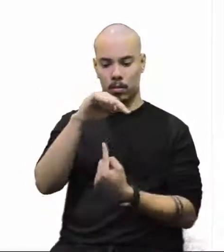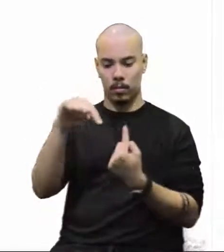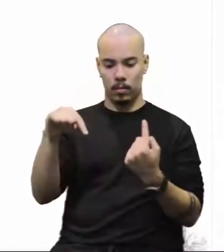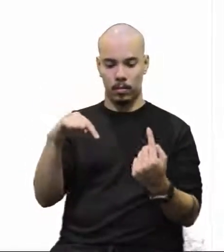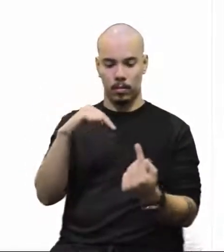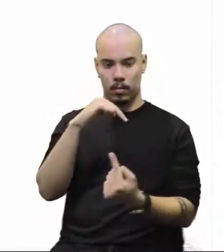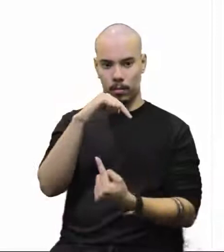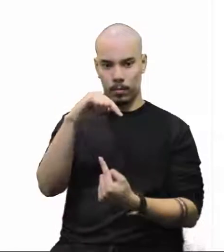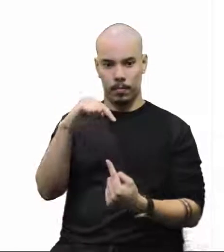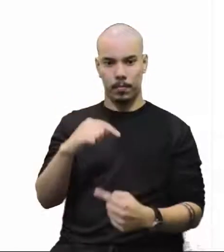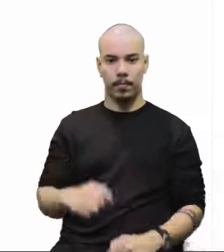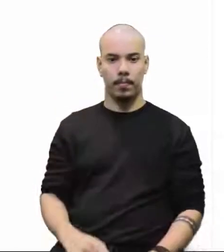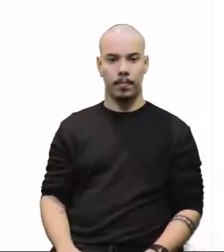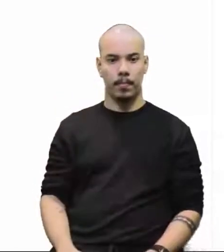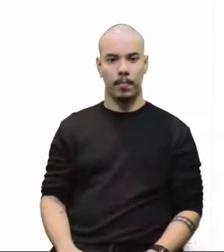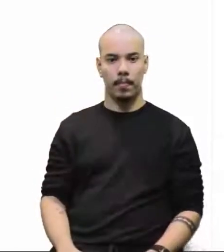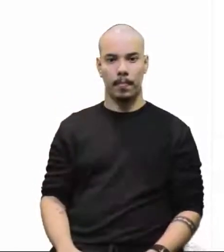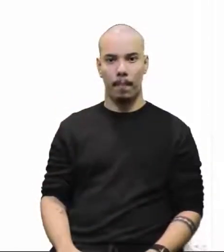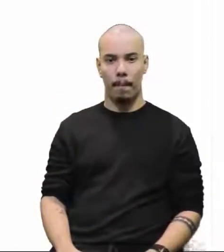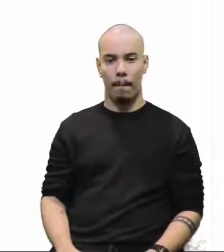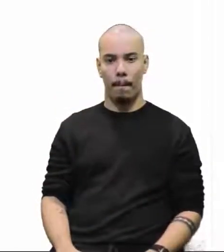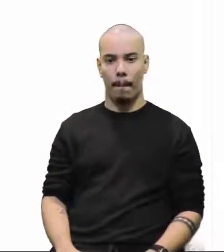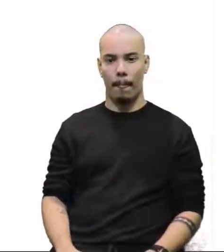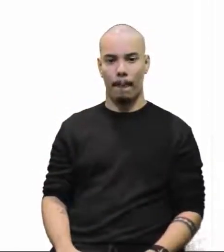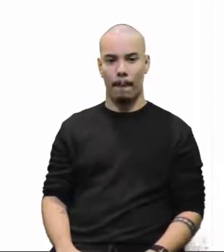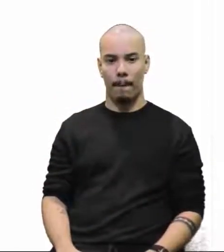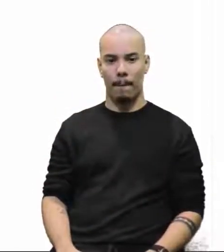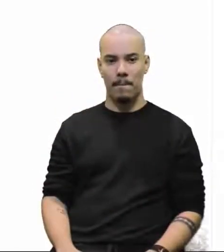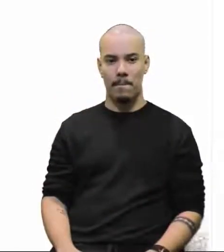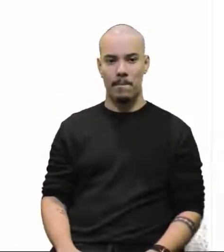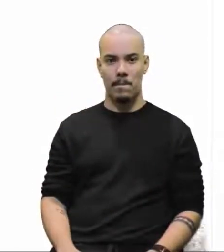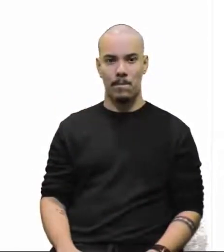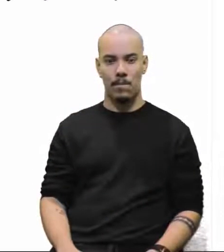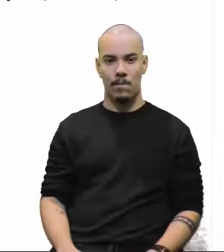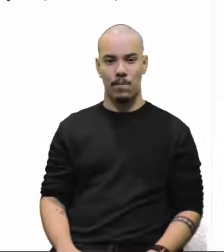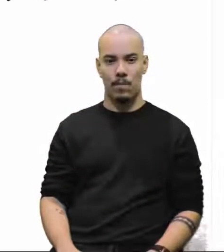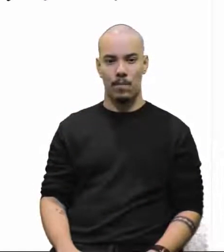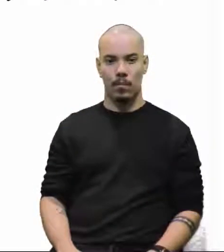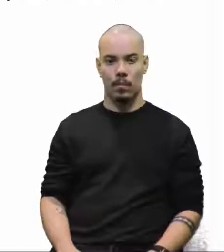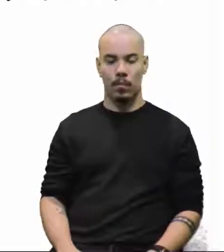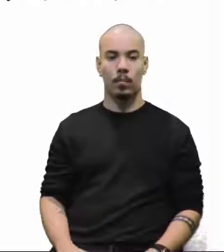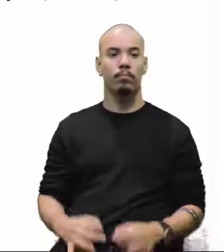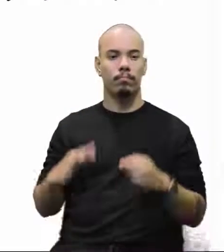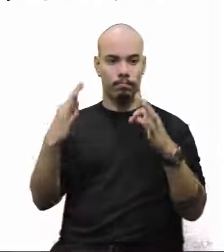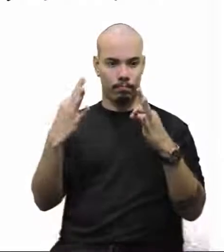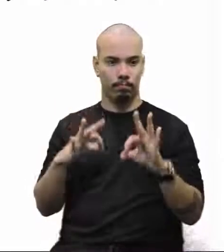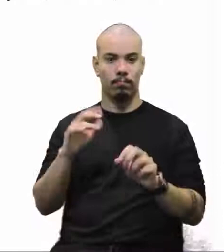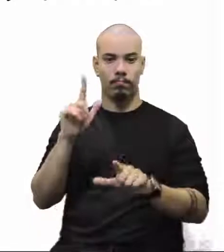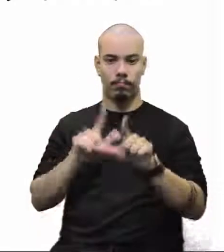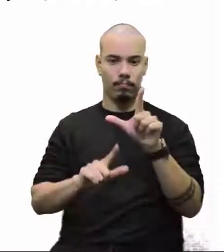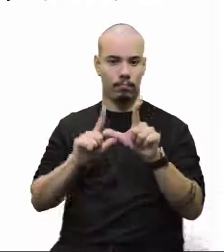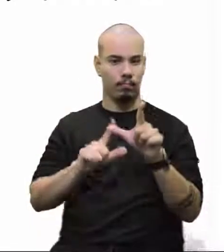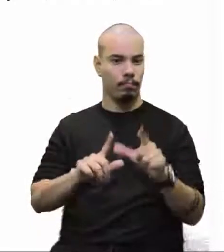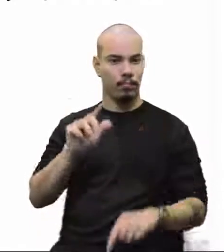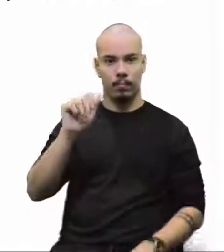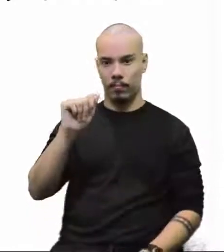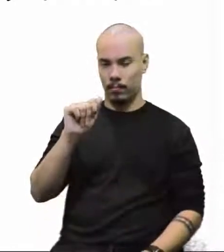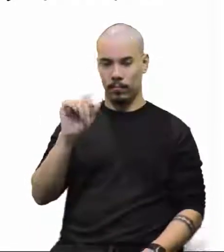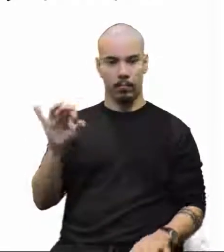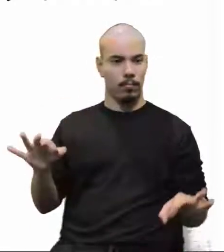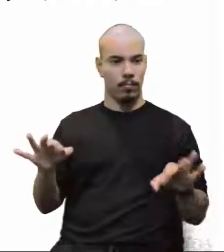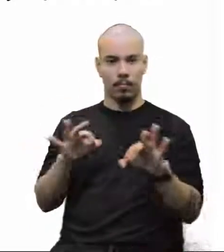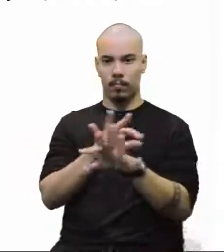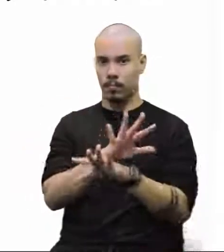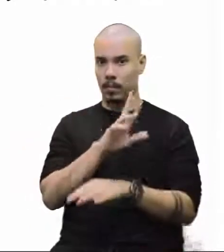do fio X. Corrente aí no fio X. Então, com certeza, a letra A, né? Está entrando mesmo,